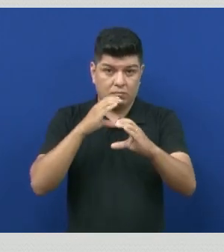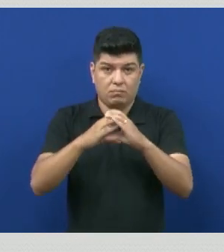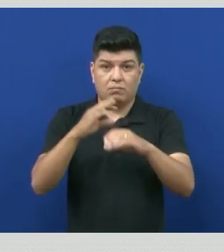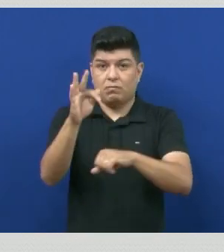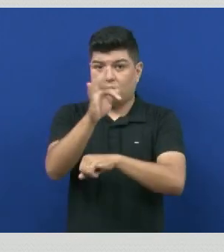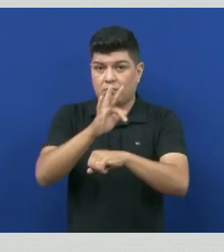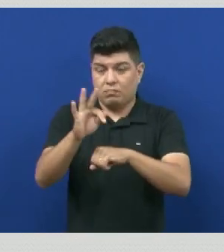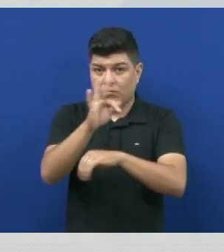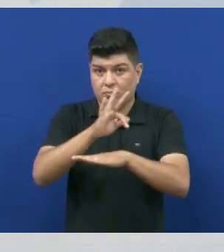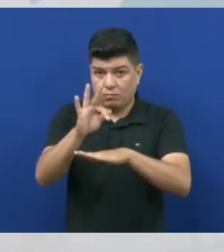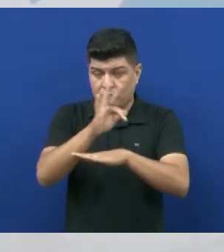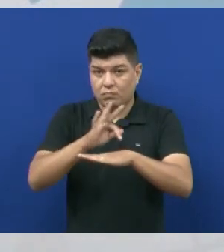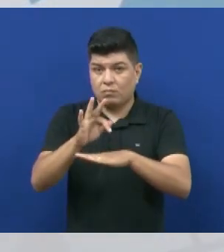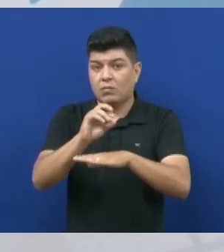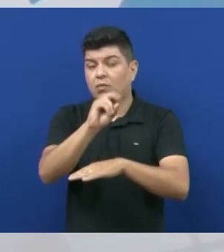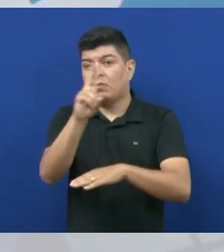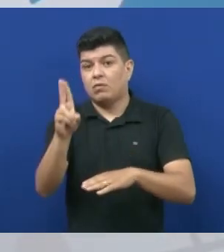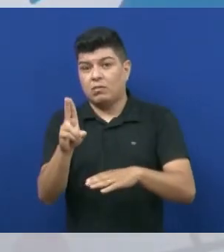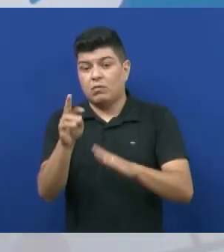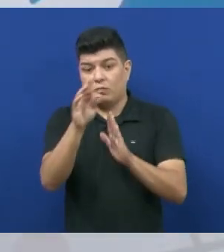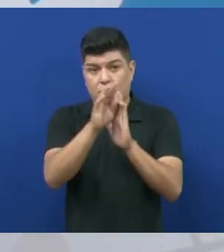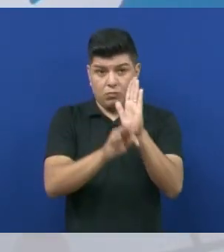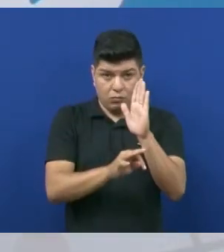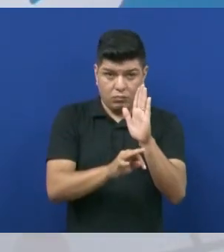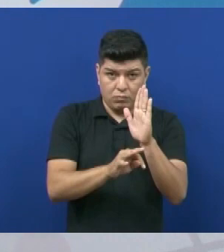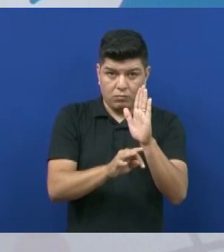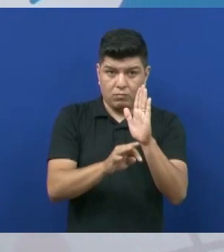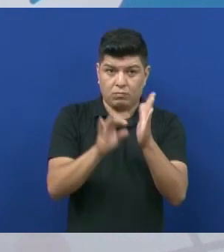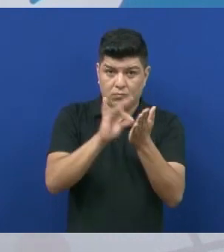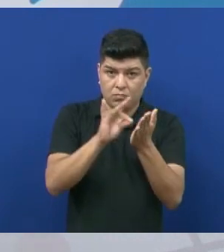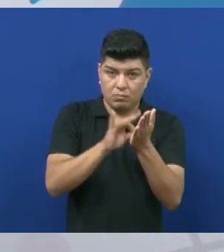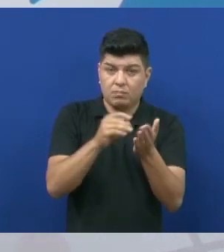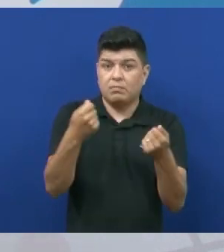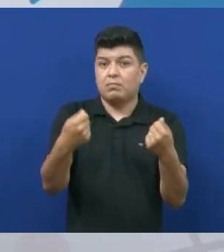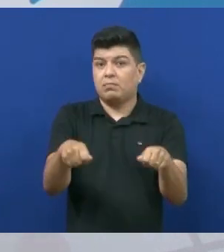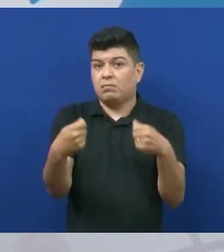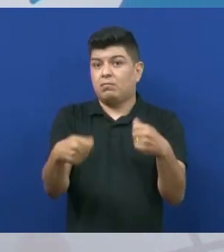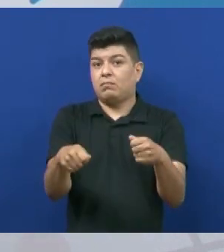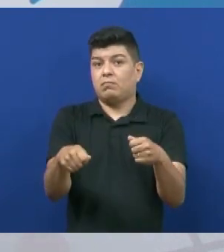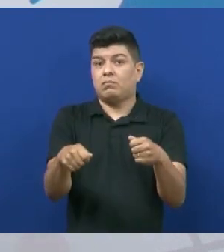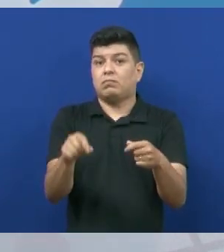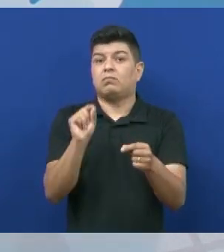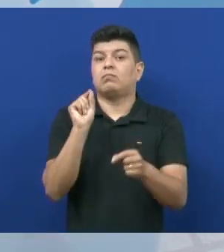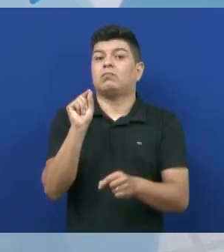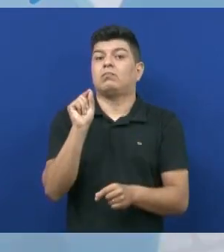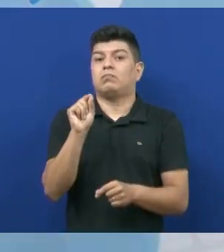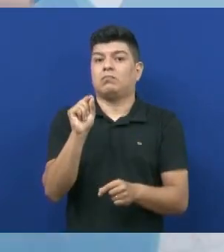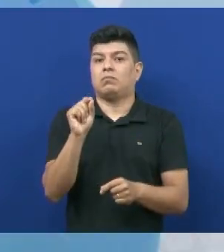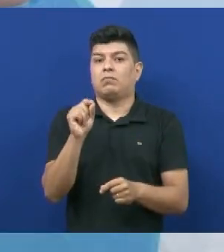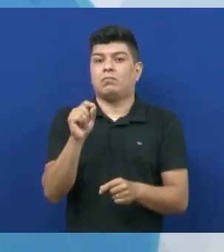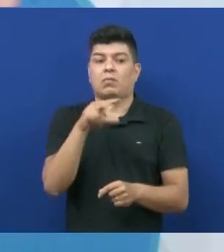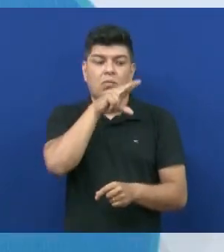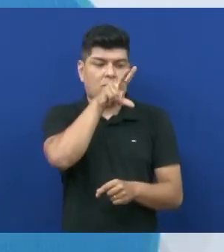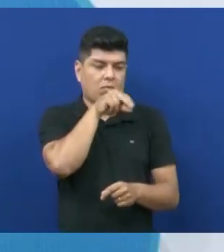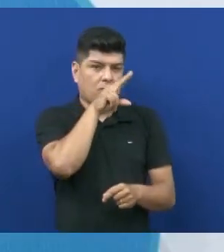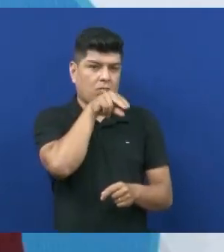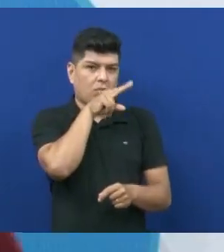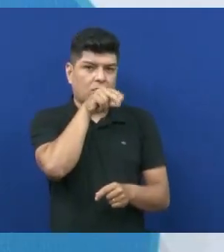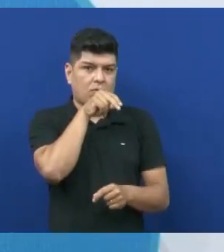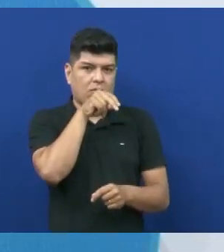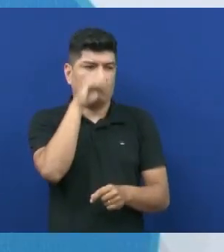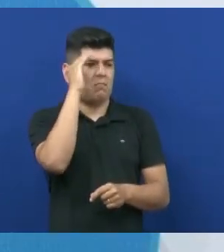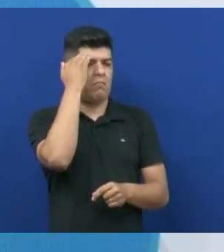e formal. Ou seja, um texto, para ser um texto, precisa de uma tessitura onde quem fala se